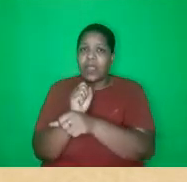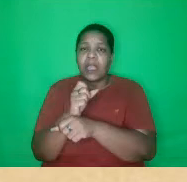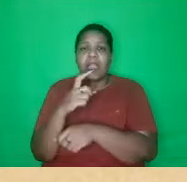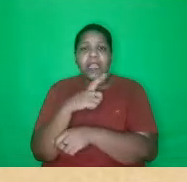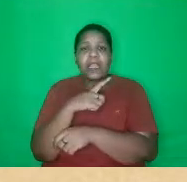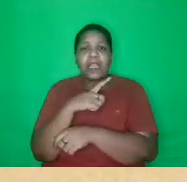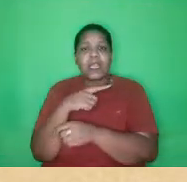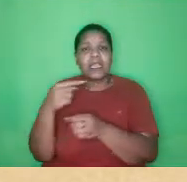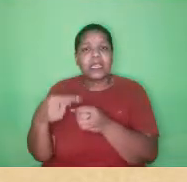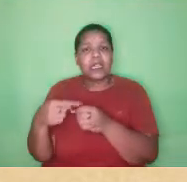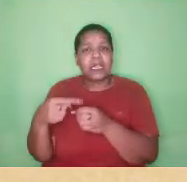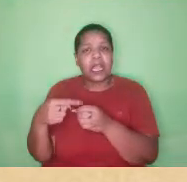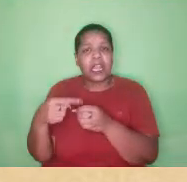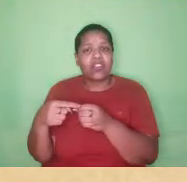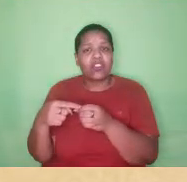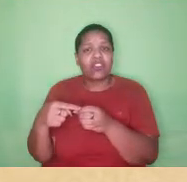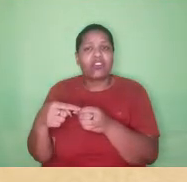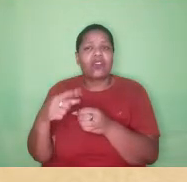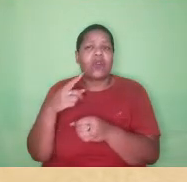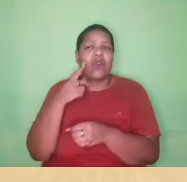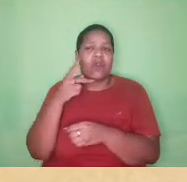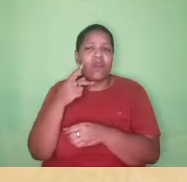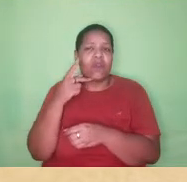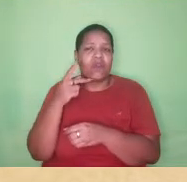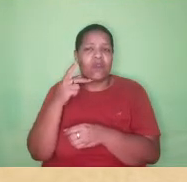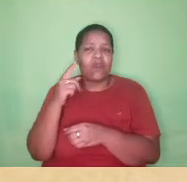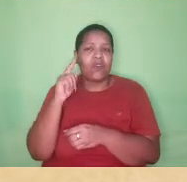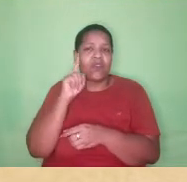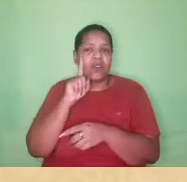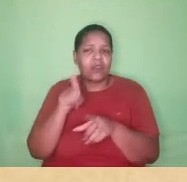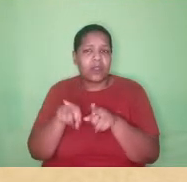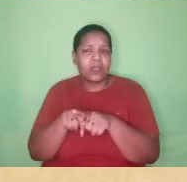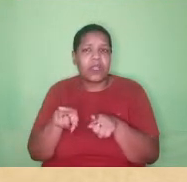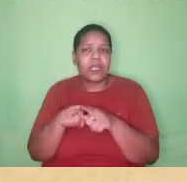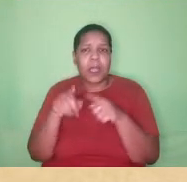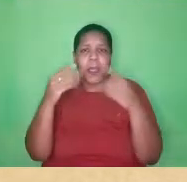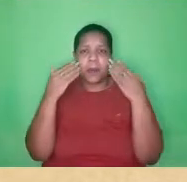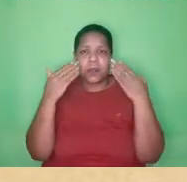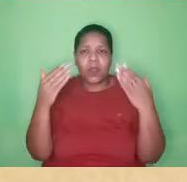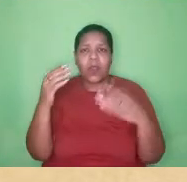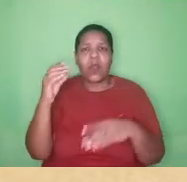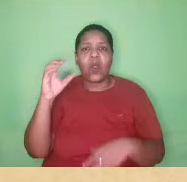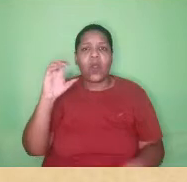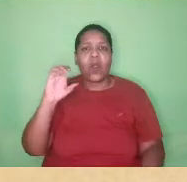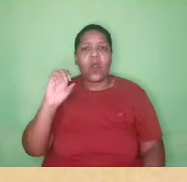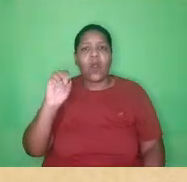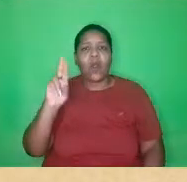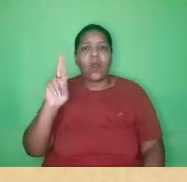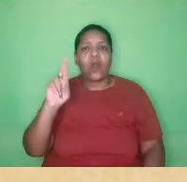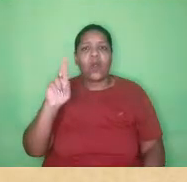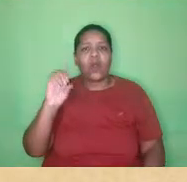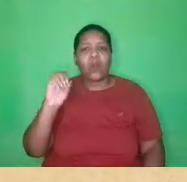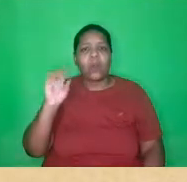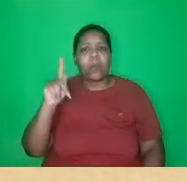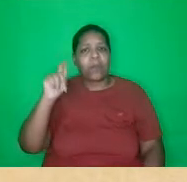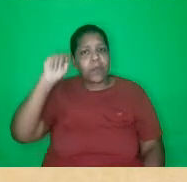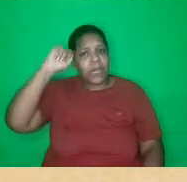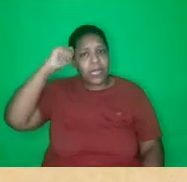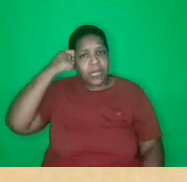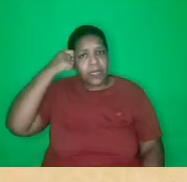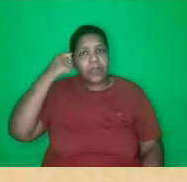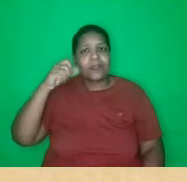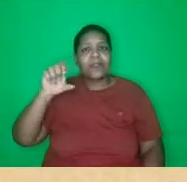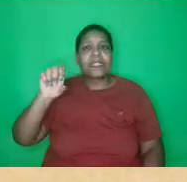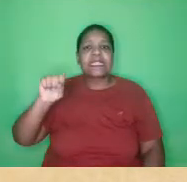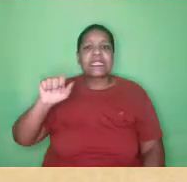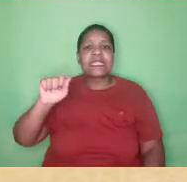que a gente sempre ouve falar, alguns de nós já visitamos, como Ouro Preto, Sabará. Eram cidades em que havia escravidão